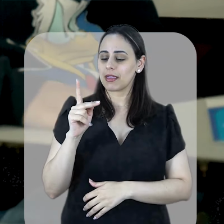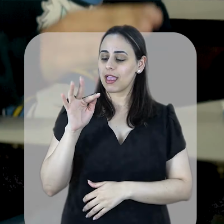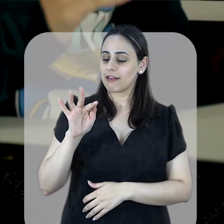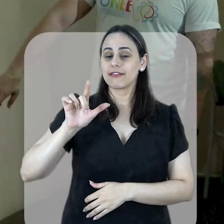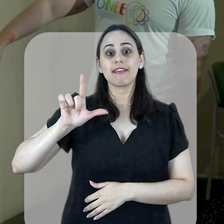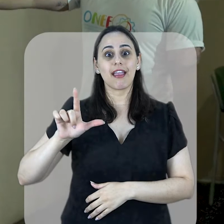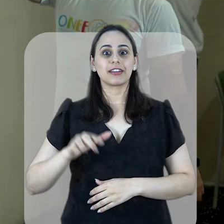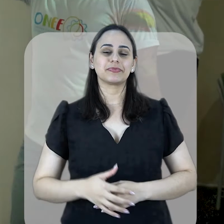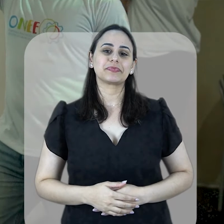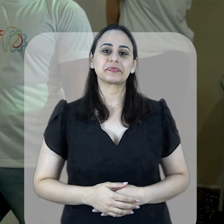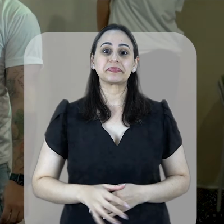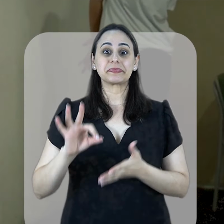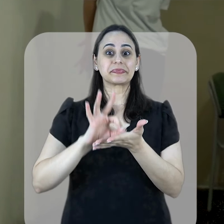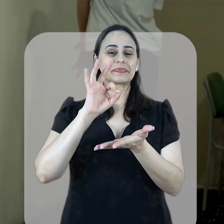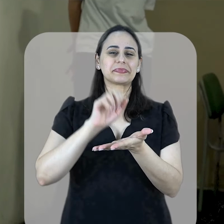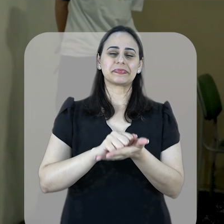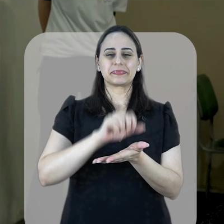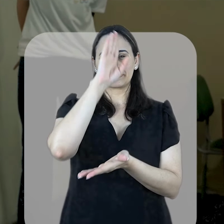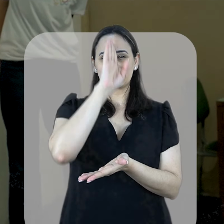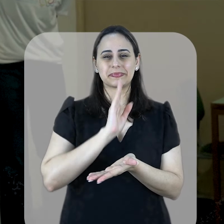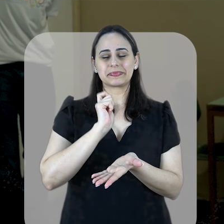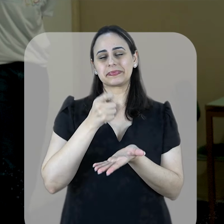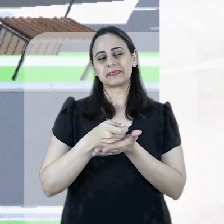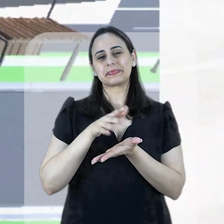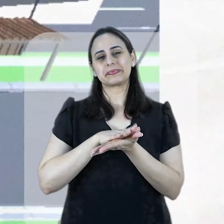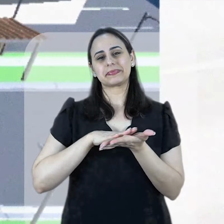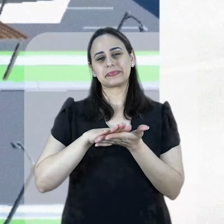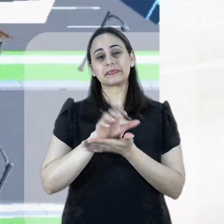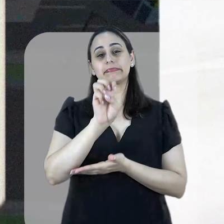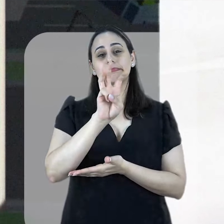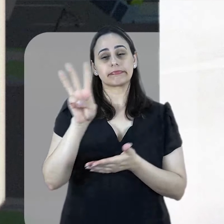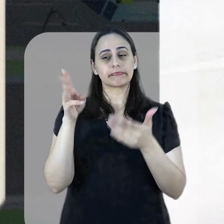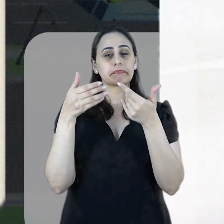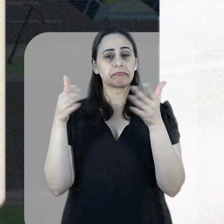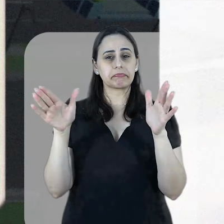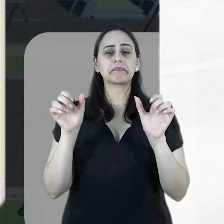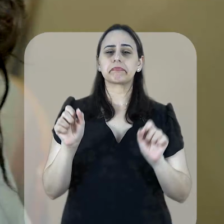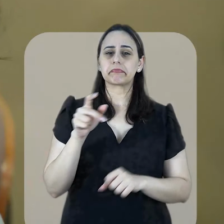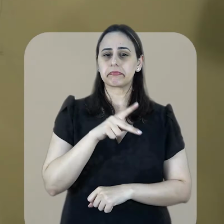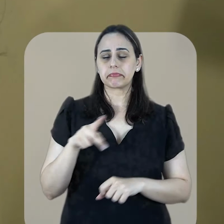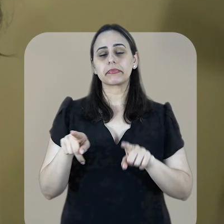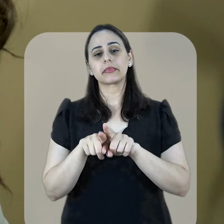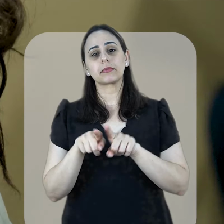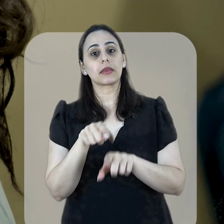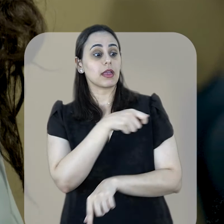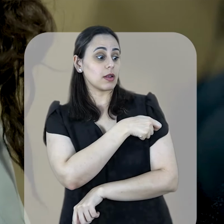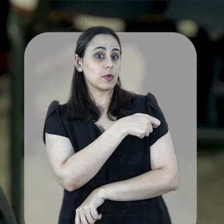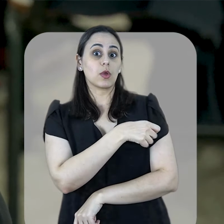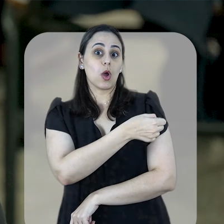CPFL. As inscrições são gratuitas e estão abertas no site da ONE para professores e estudantes